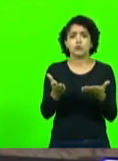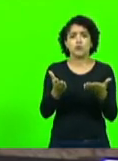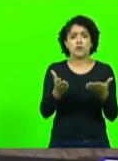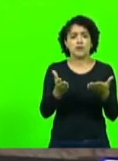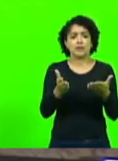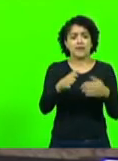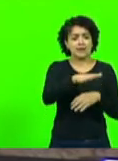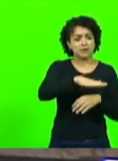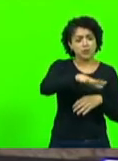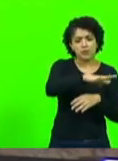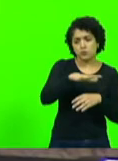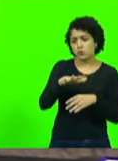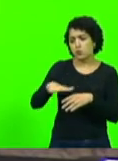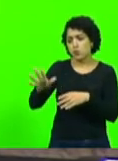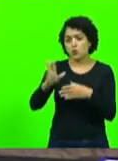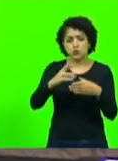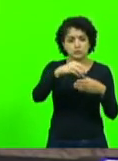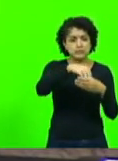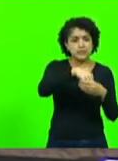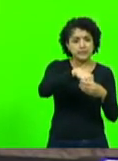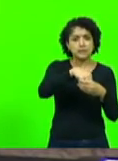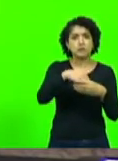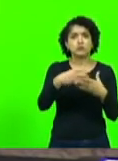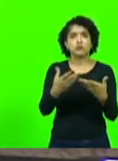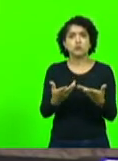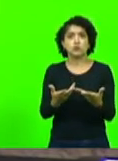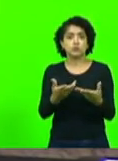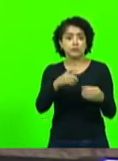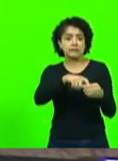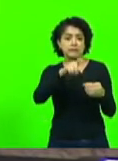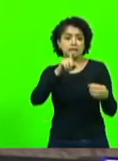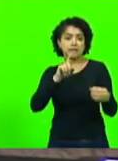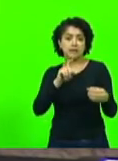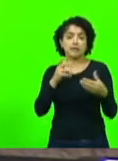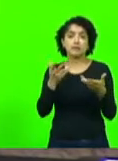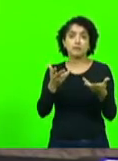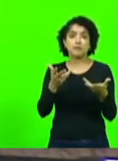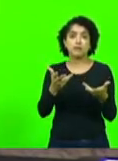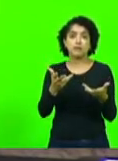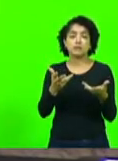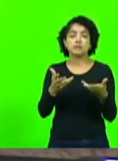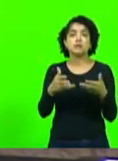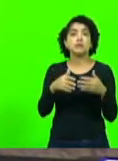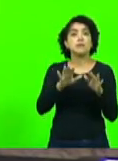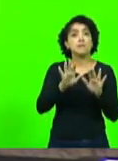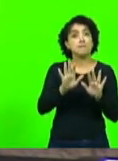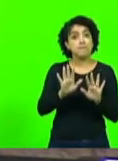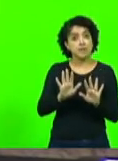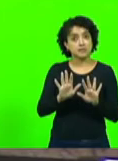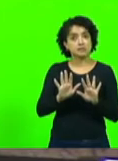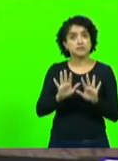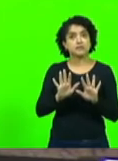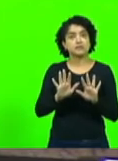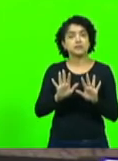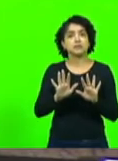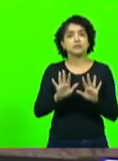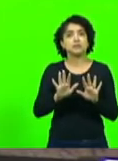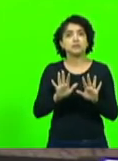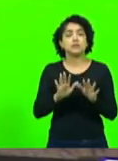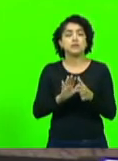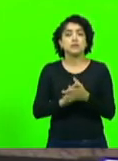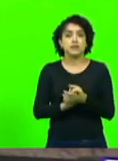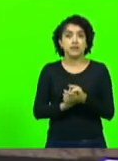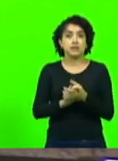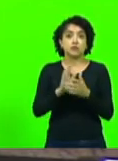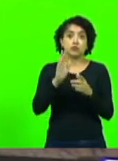territórios dentro da Ucrânia que buscam a sua independência. Mas, feito esse preâmbulo do ponto